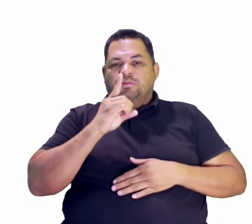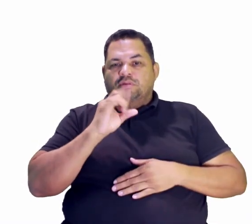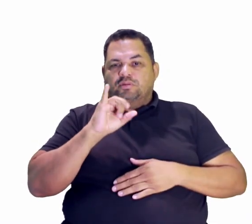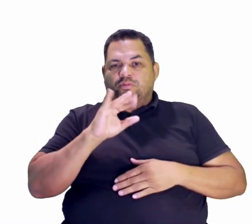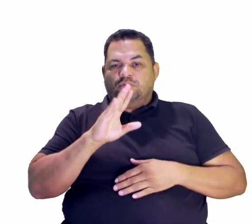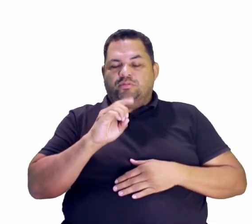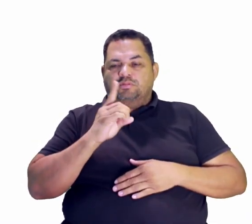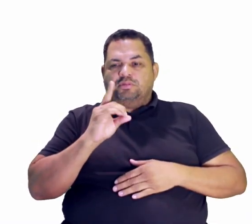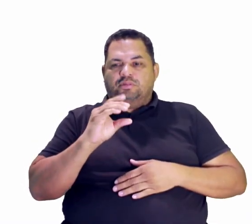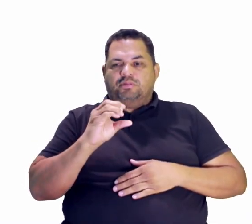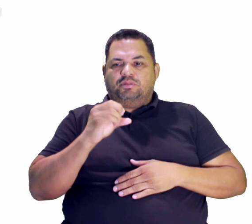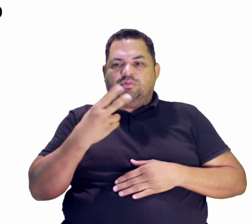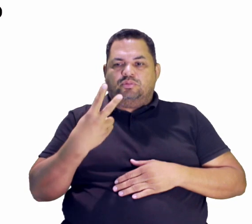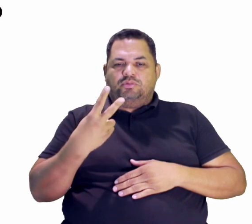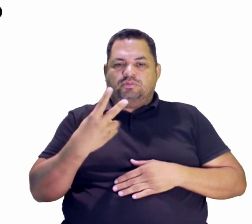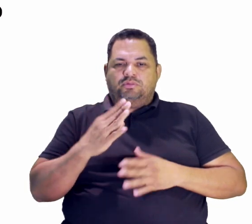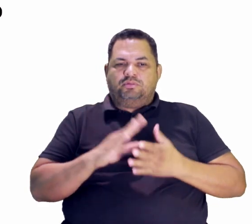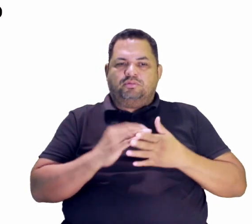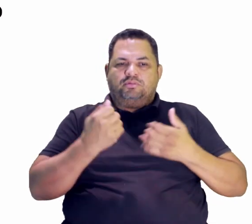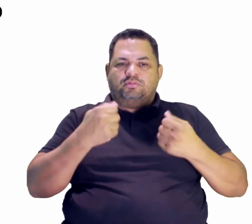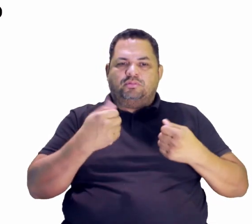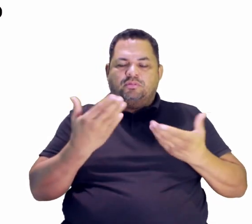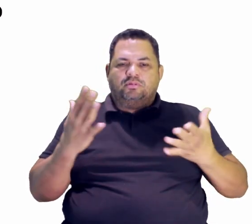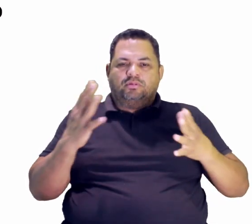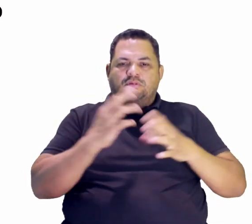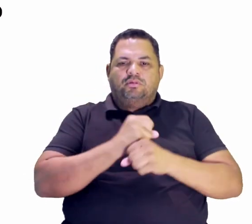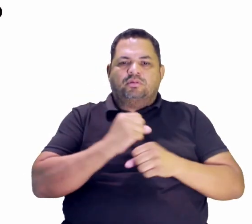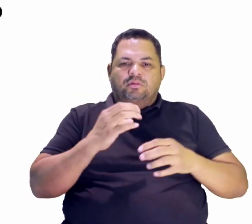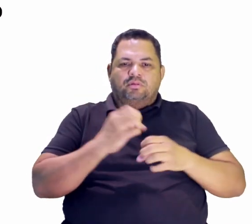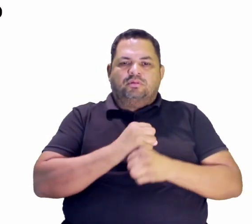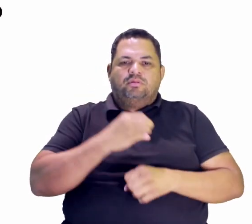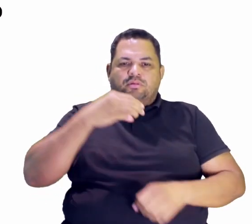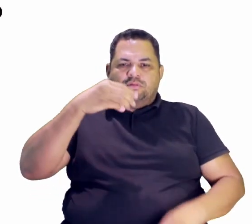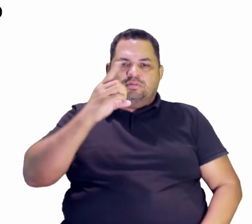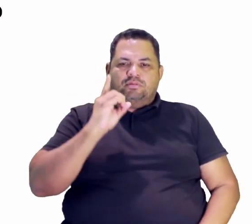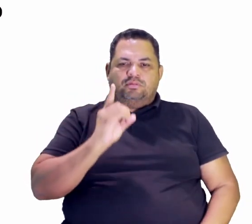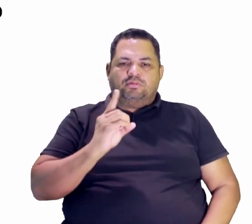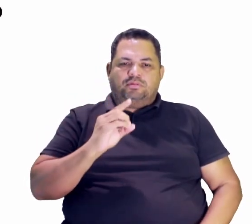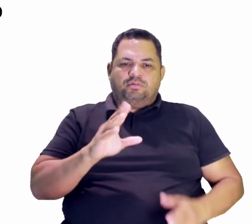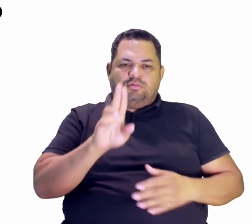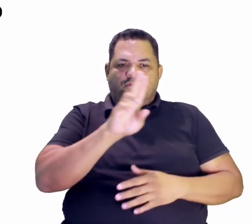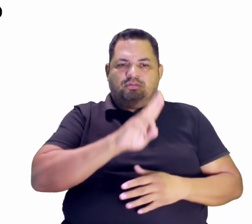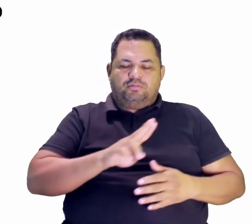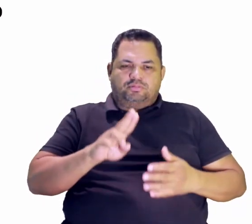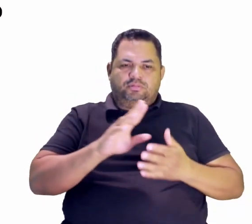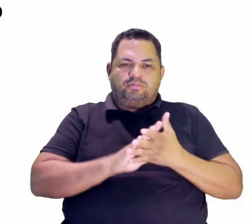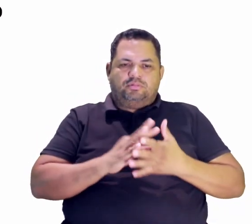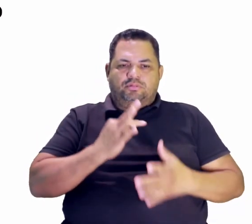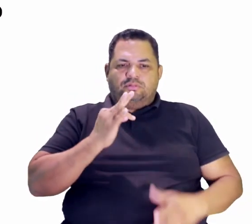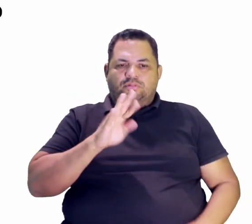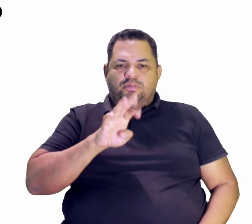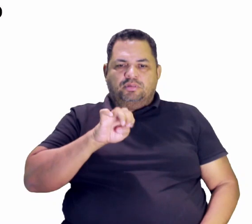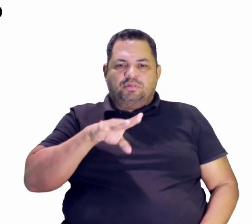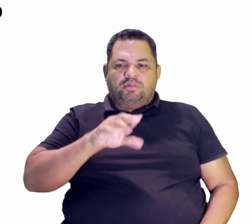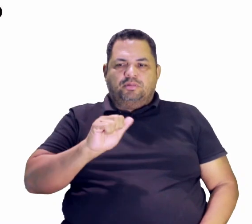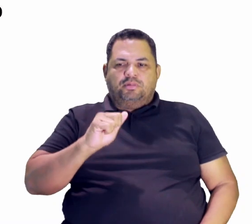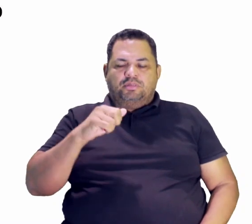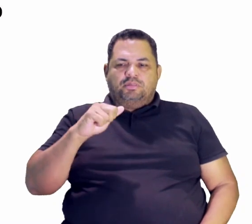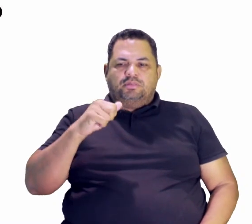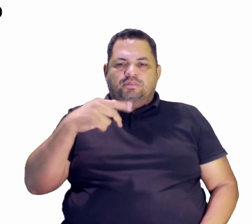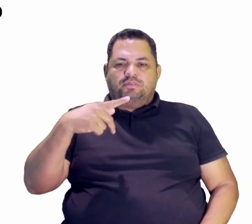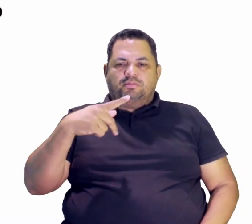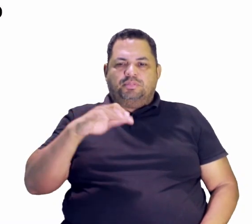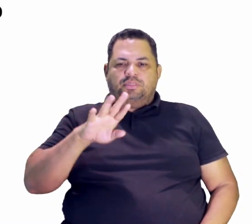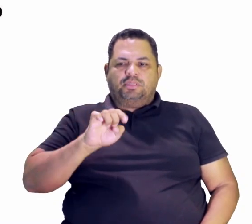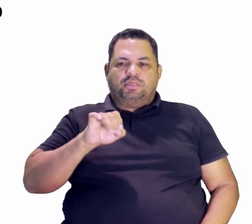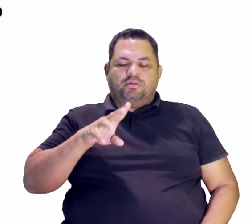D é a hipotenusa. Podemos calcular um modo de D através do teorema de Pitágoras. Já estudaram muito